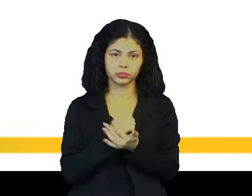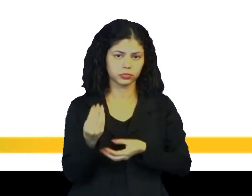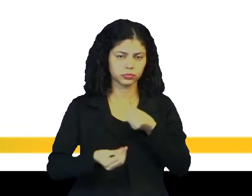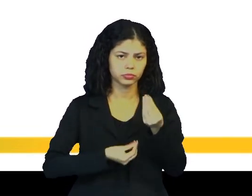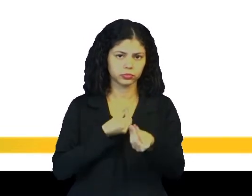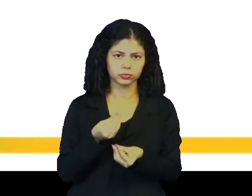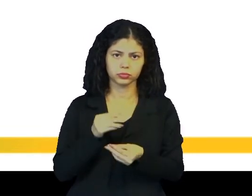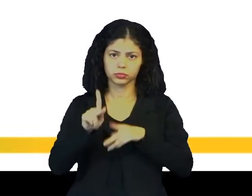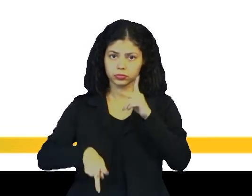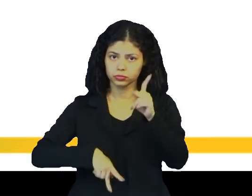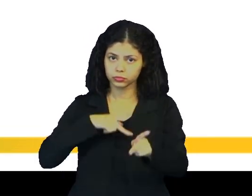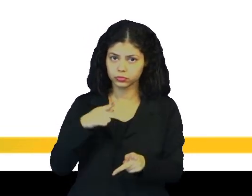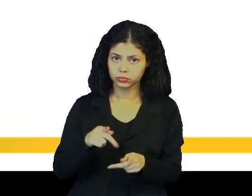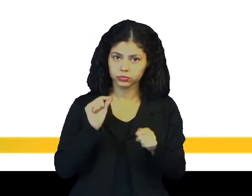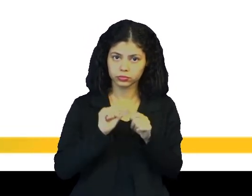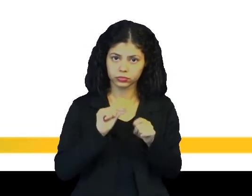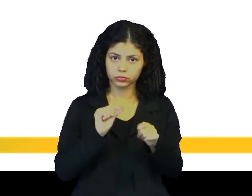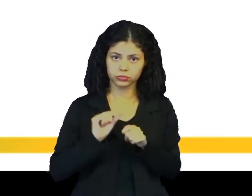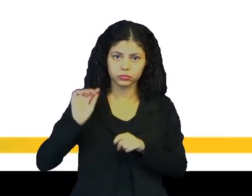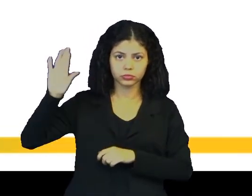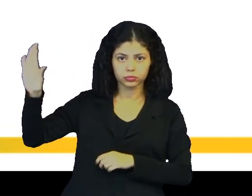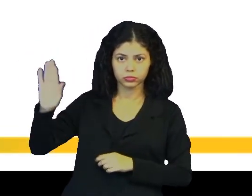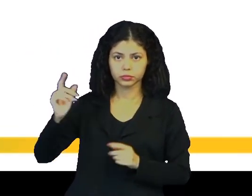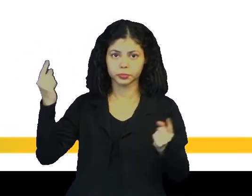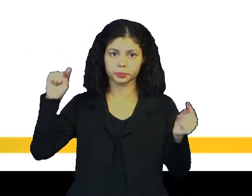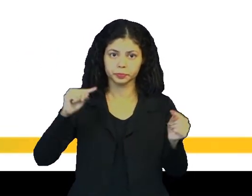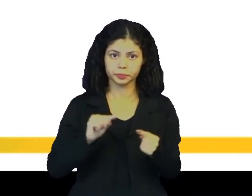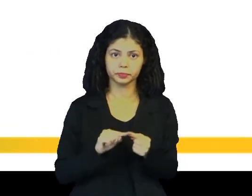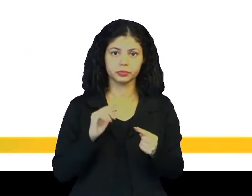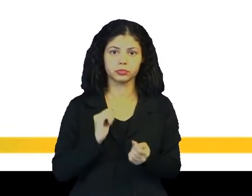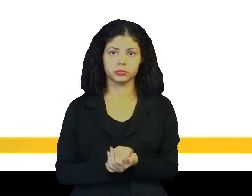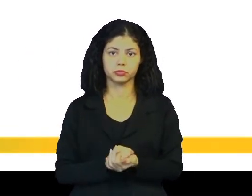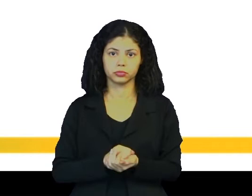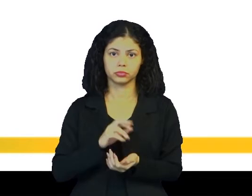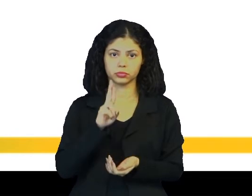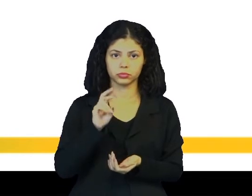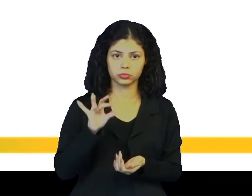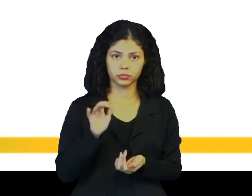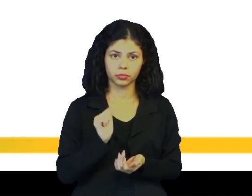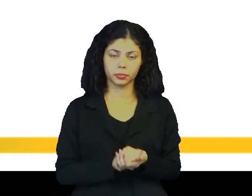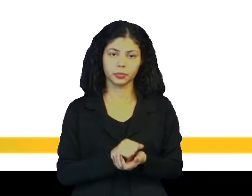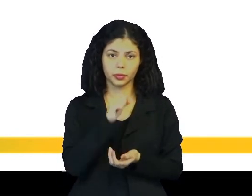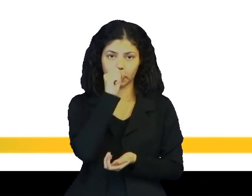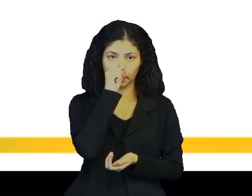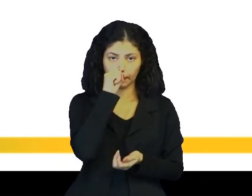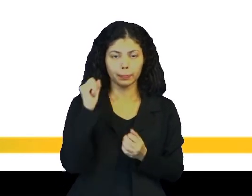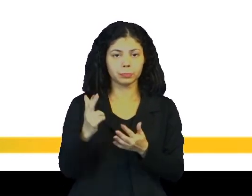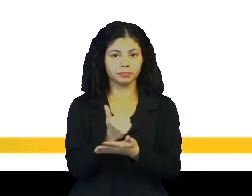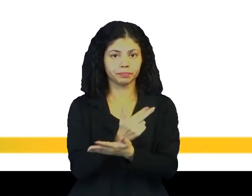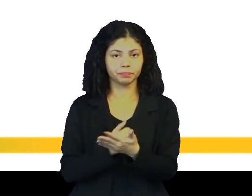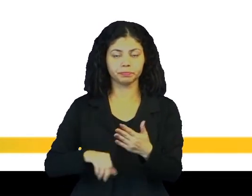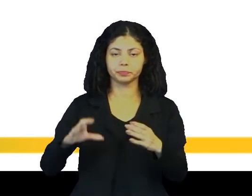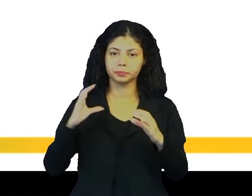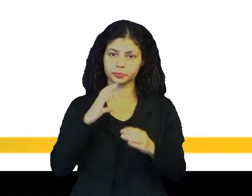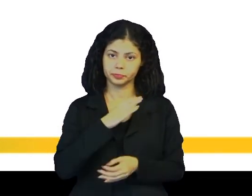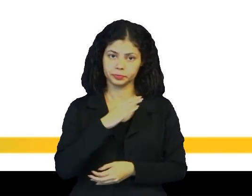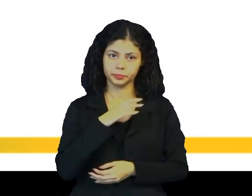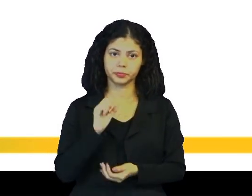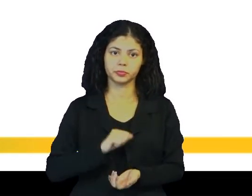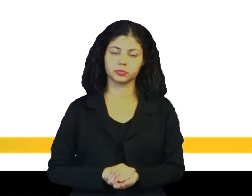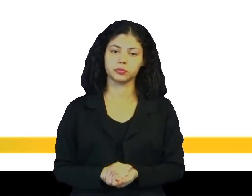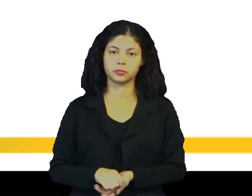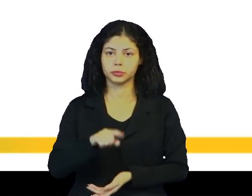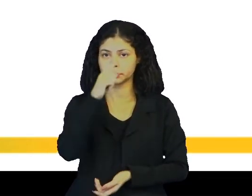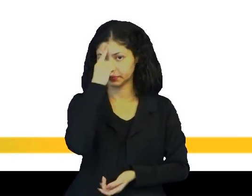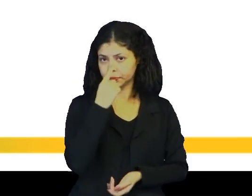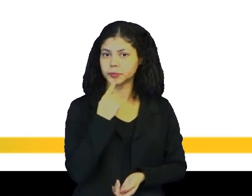as civilizações orientais que ficavam próximas de Creta, nesse período, influenciaram a arte da cidade. Aí nós temos